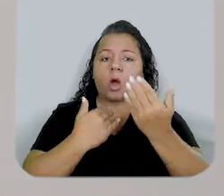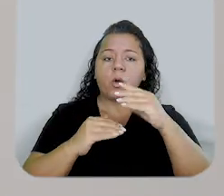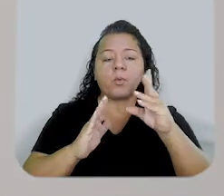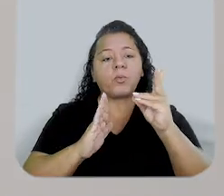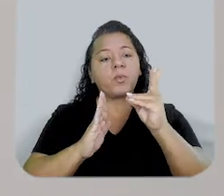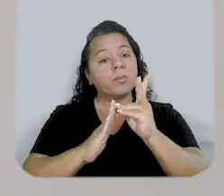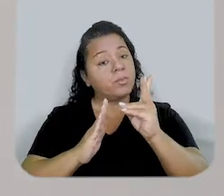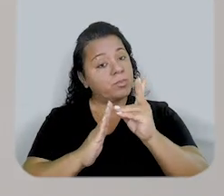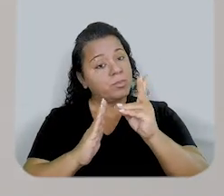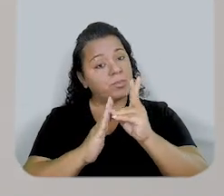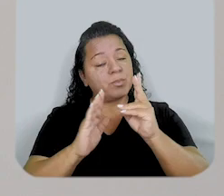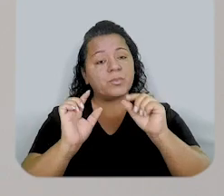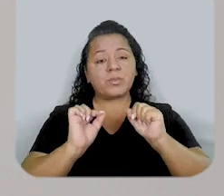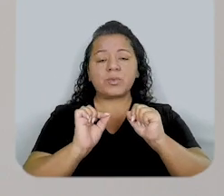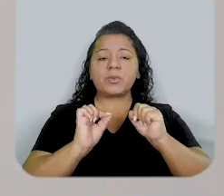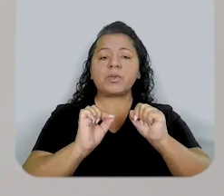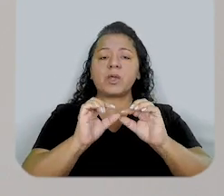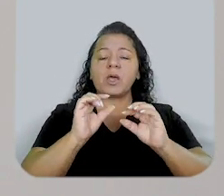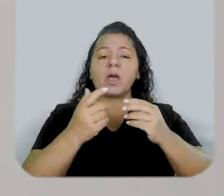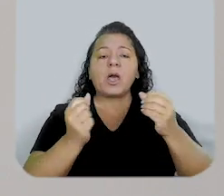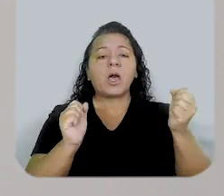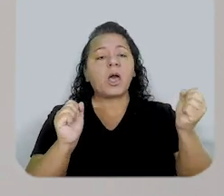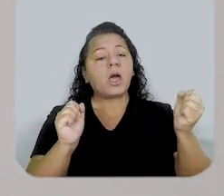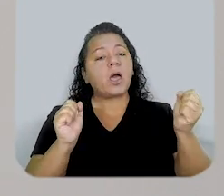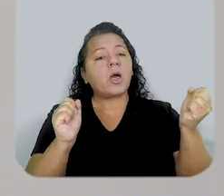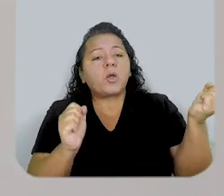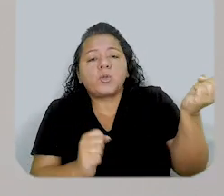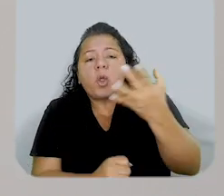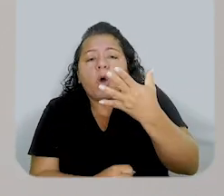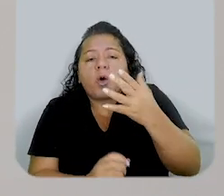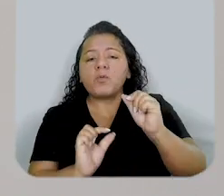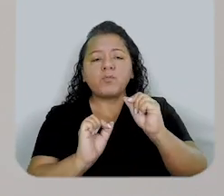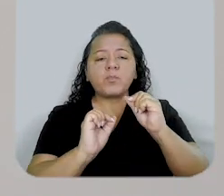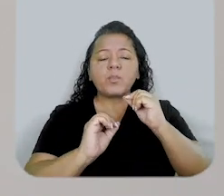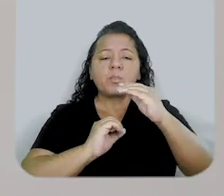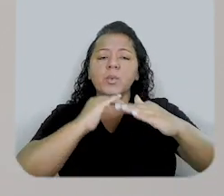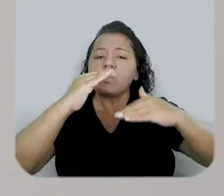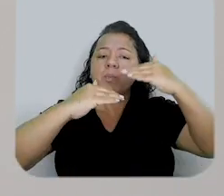uma reconstrução de tudo aquilo que